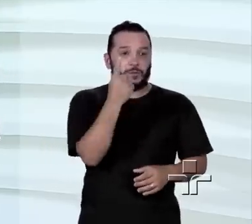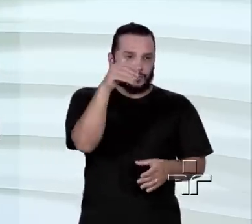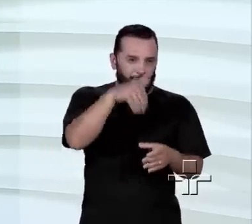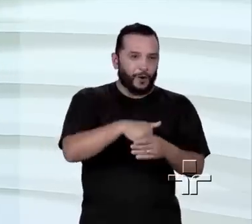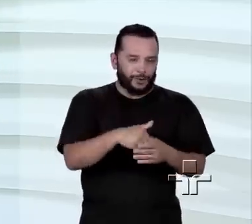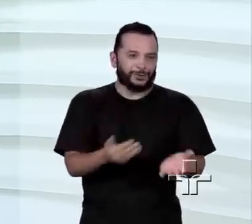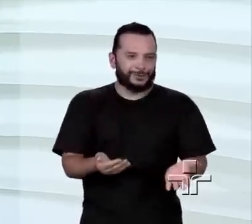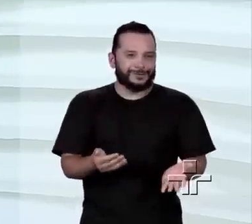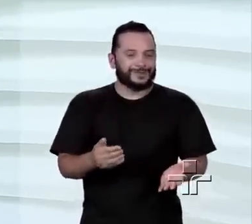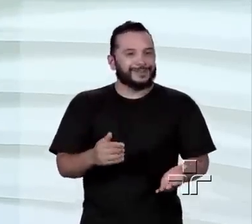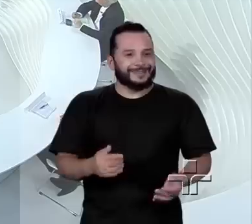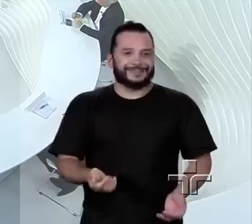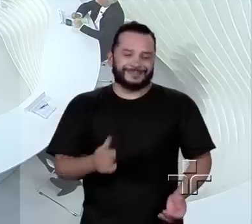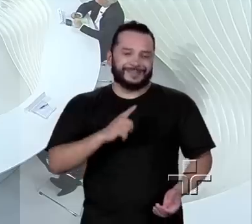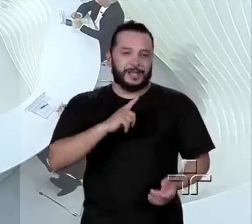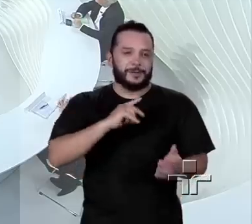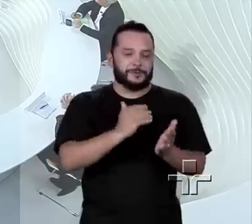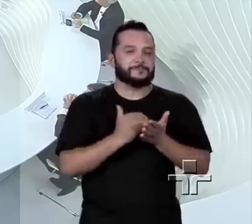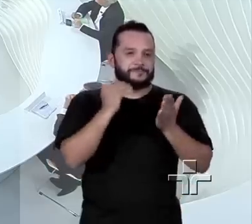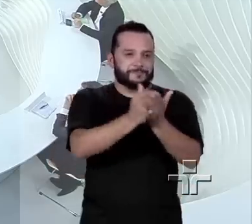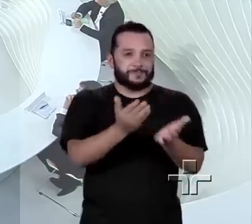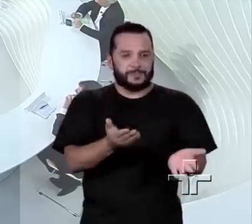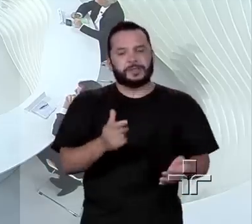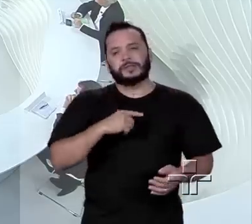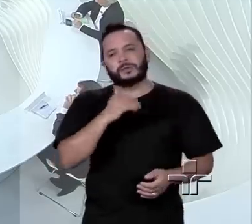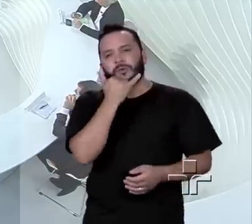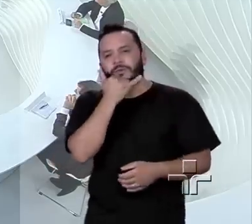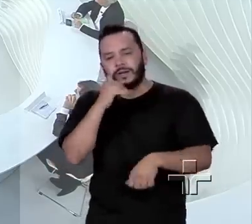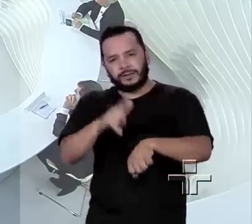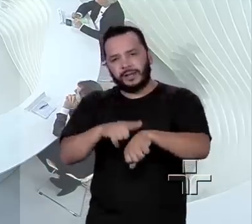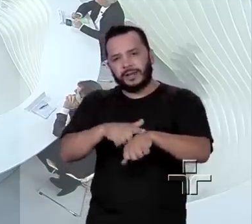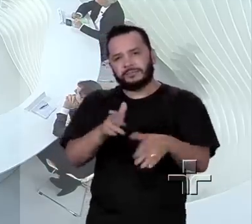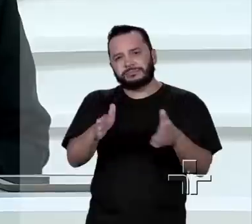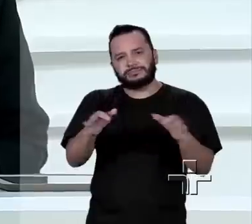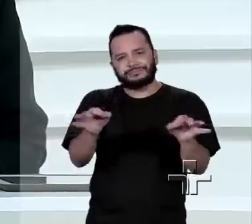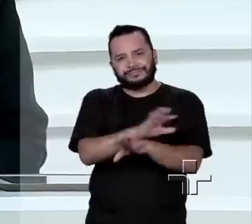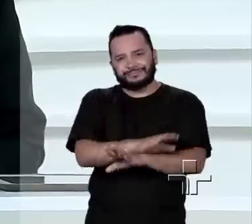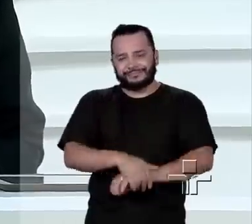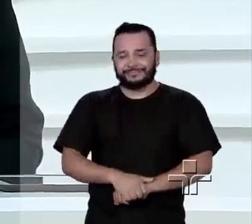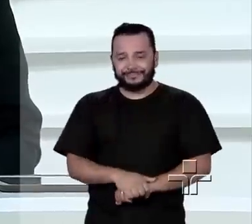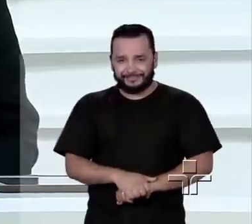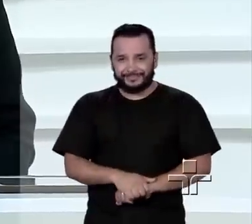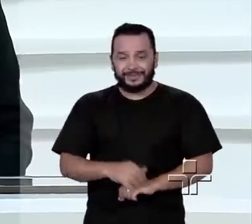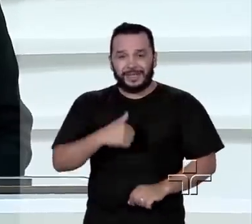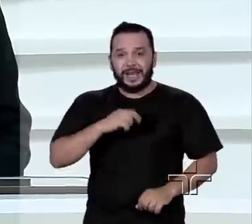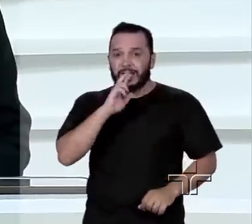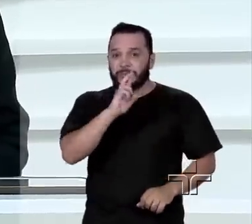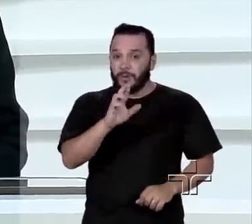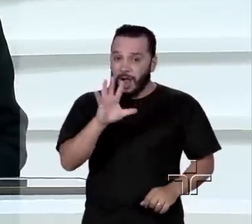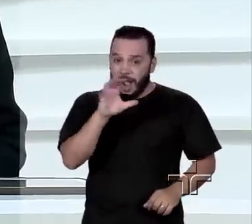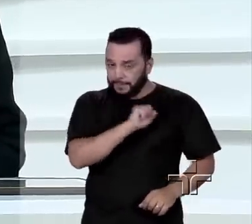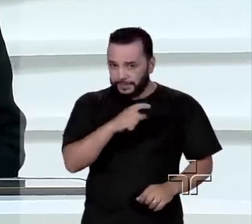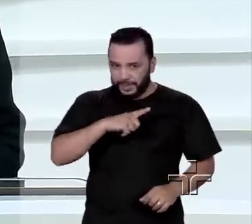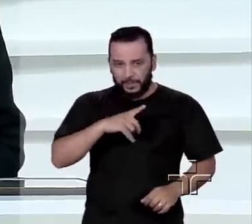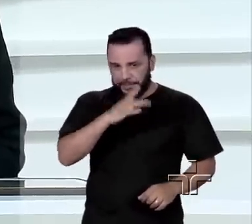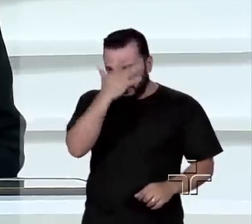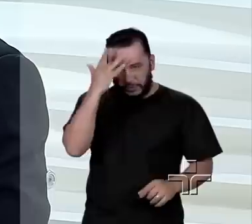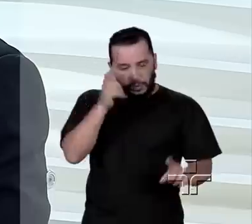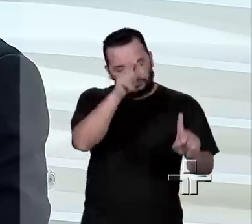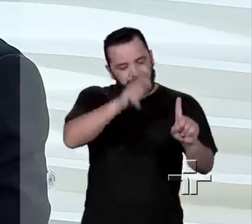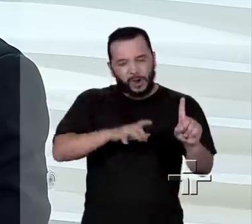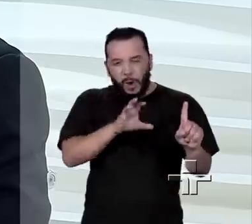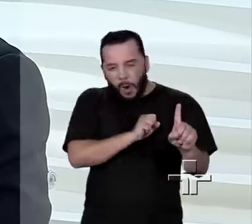lá. Senador, nosso tempo está terminando, eu queria que o senhor respondesse rapidinho. Se o senhor tem um ídolo, quem